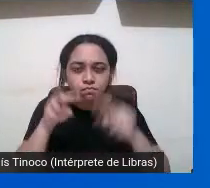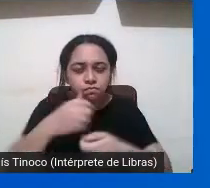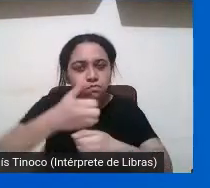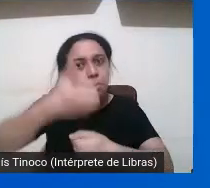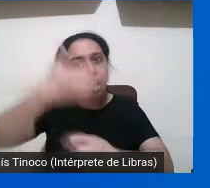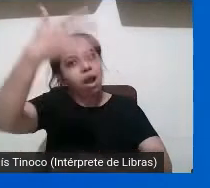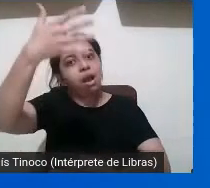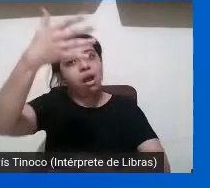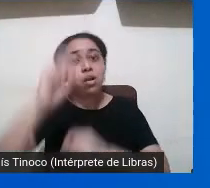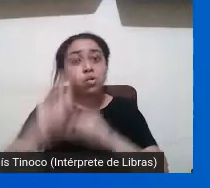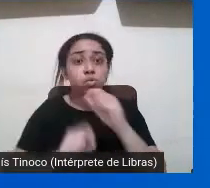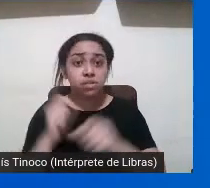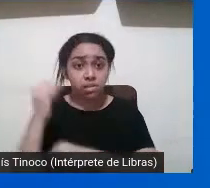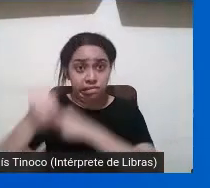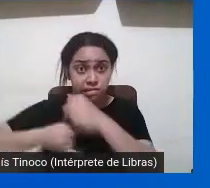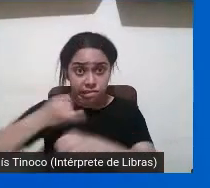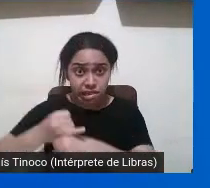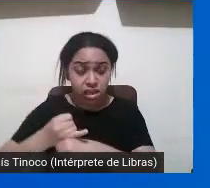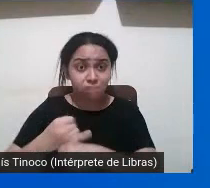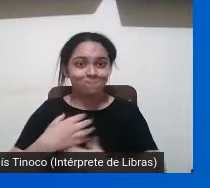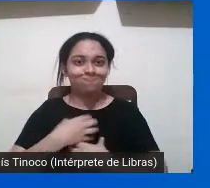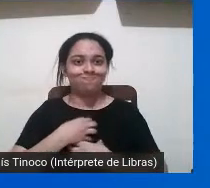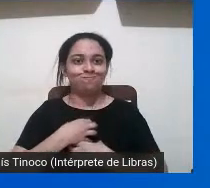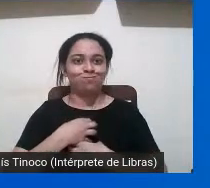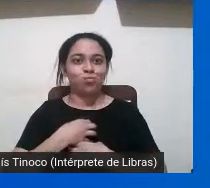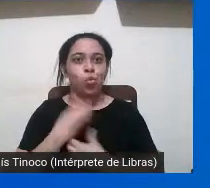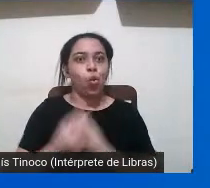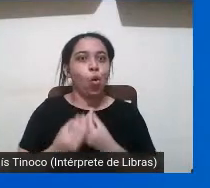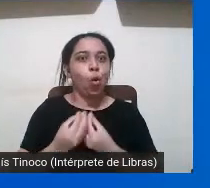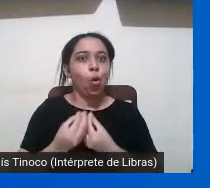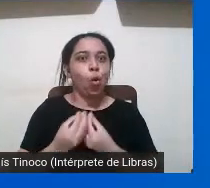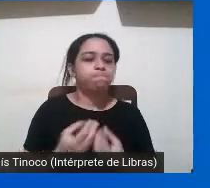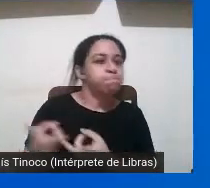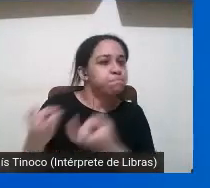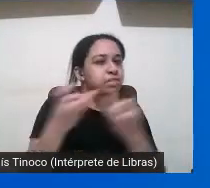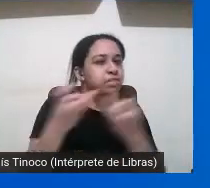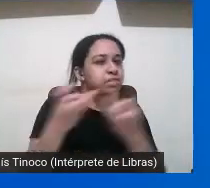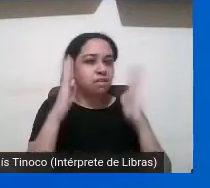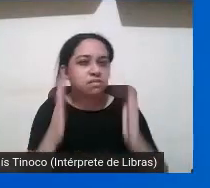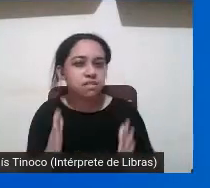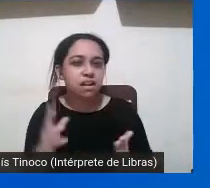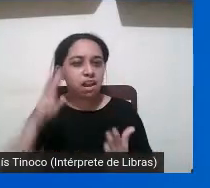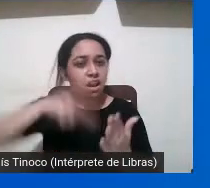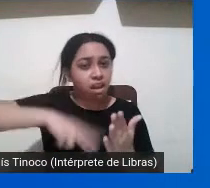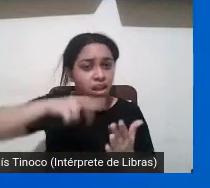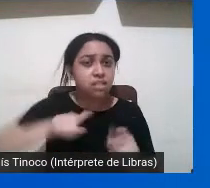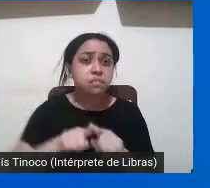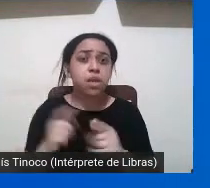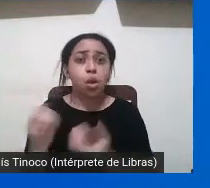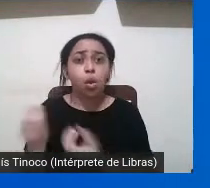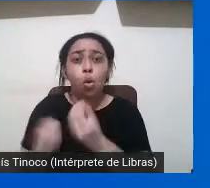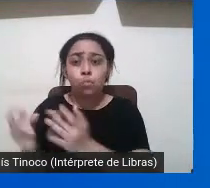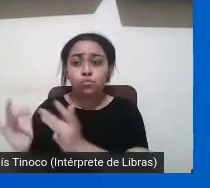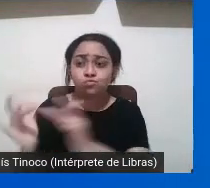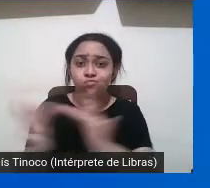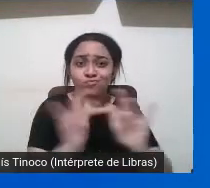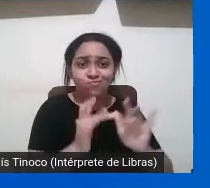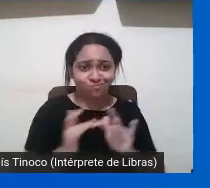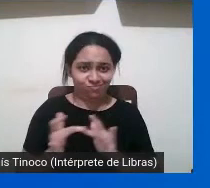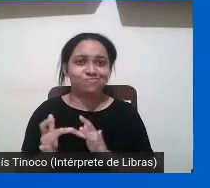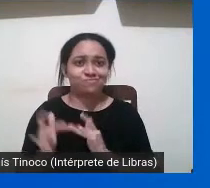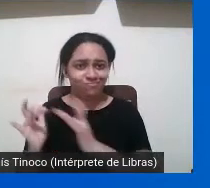elas vão modificar os modos de verem de ler Assim como as formas de sociabilidade então muitas instituições